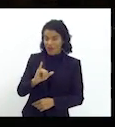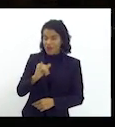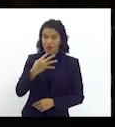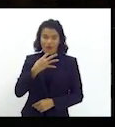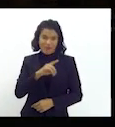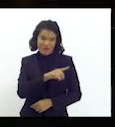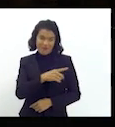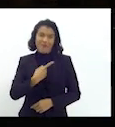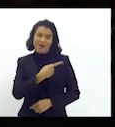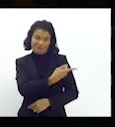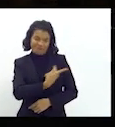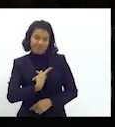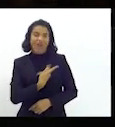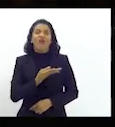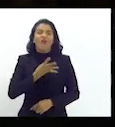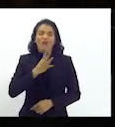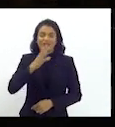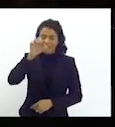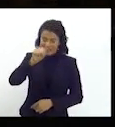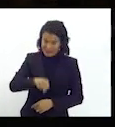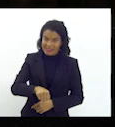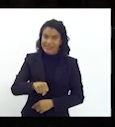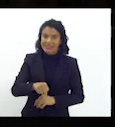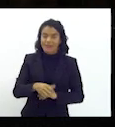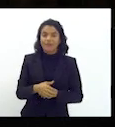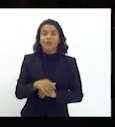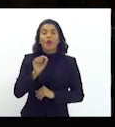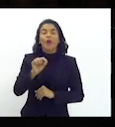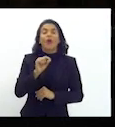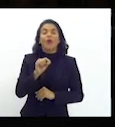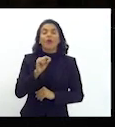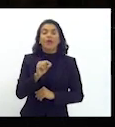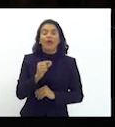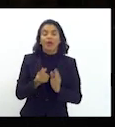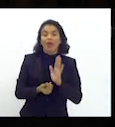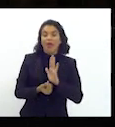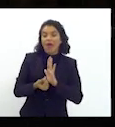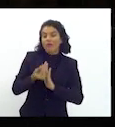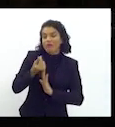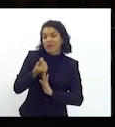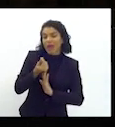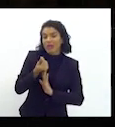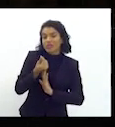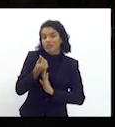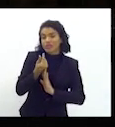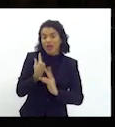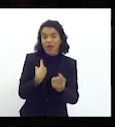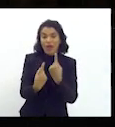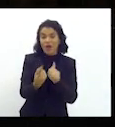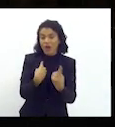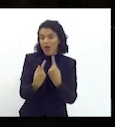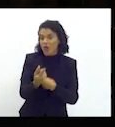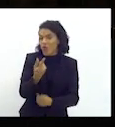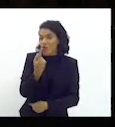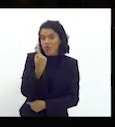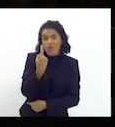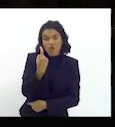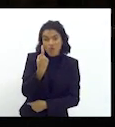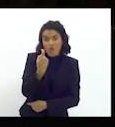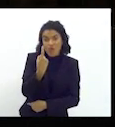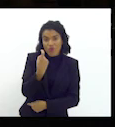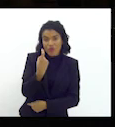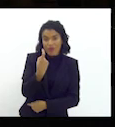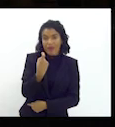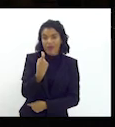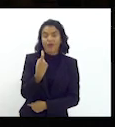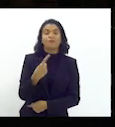uma vossa excelência tem certeza que sim que a taxa rodoviária é única a tru a taxa rodoviária